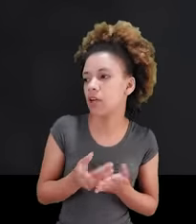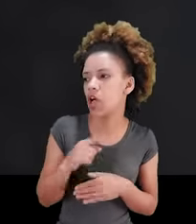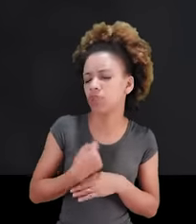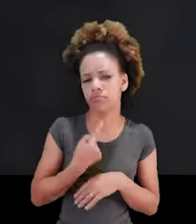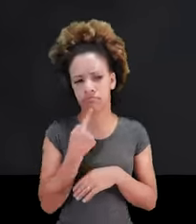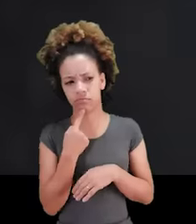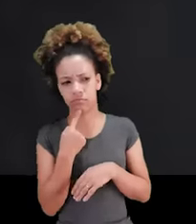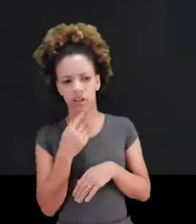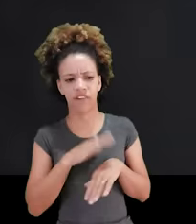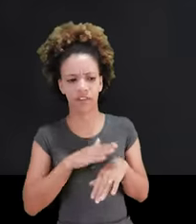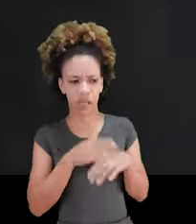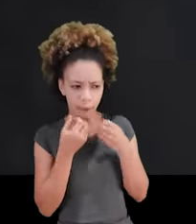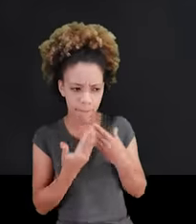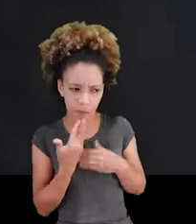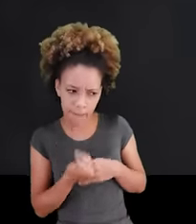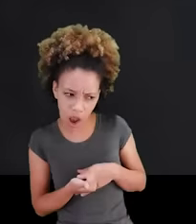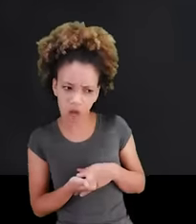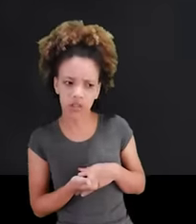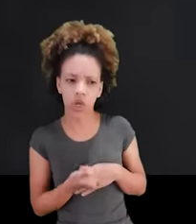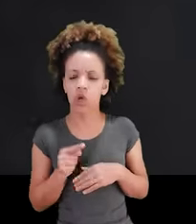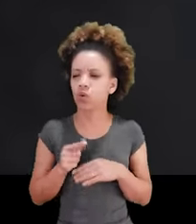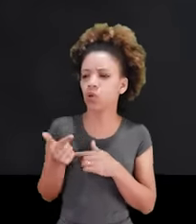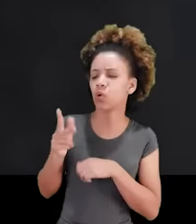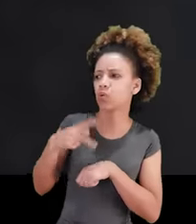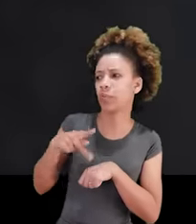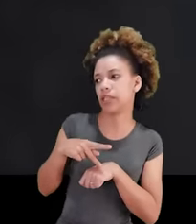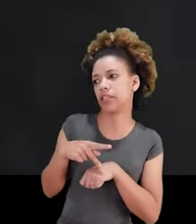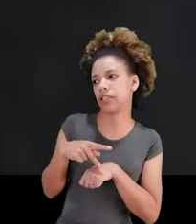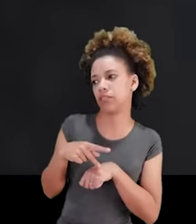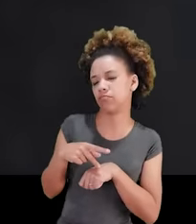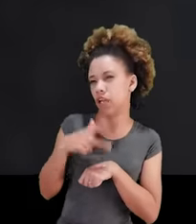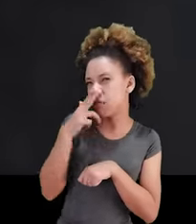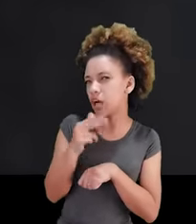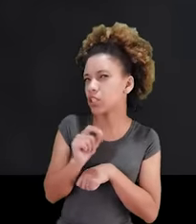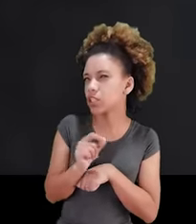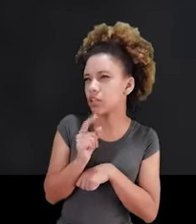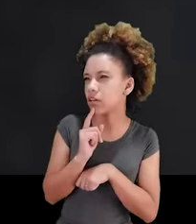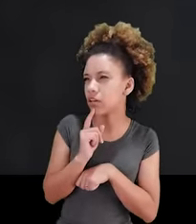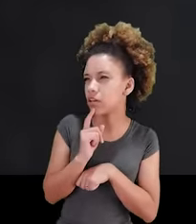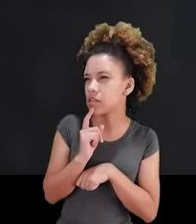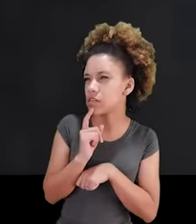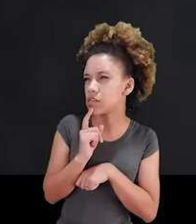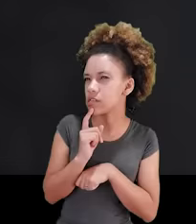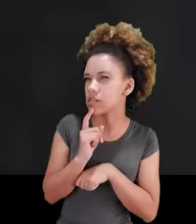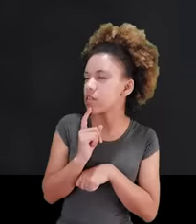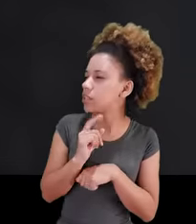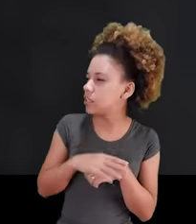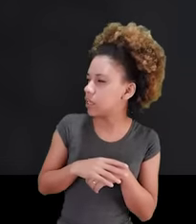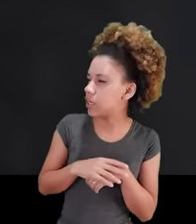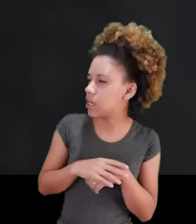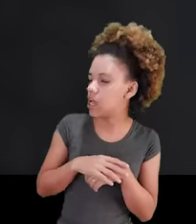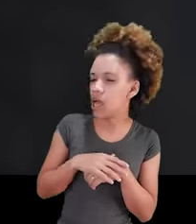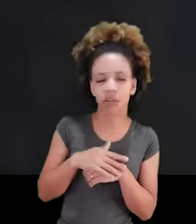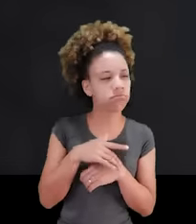capazes de fazer coisas tão boas ou melhores do que os outros países. Acho que foi Sevilha? Sevilha ou Barcelona? Tinha